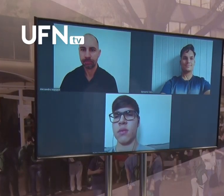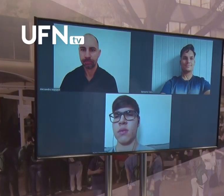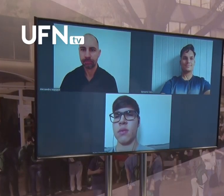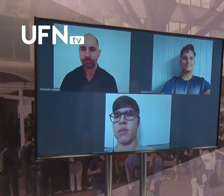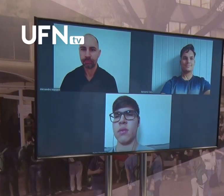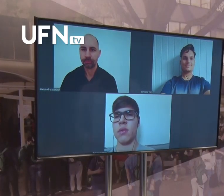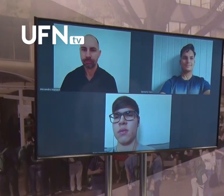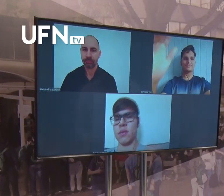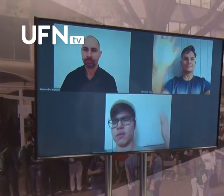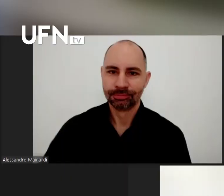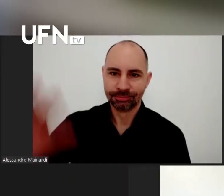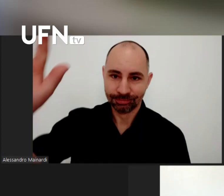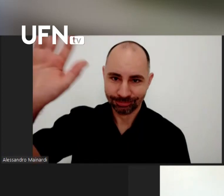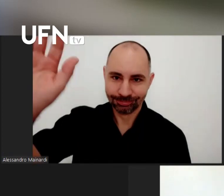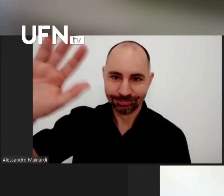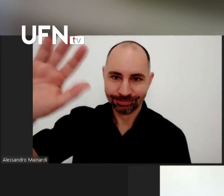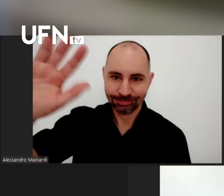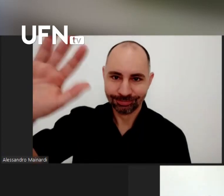abraço.